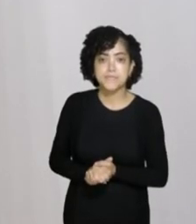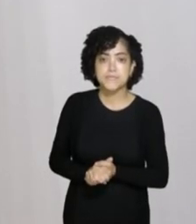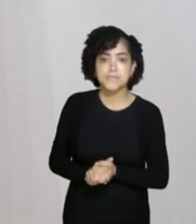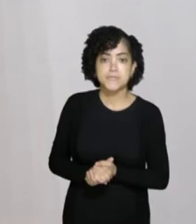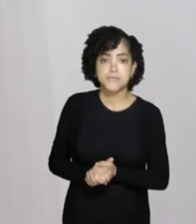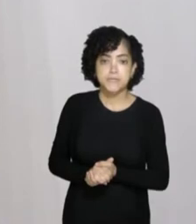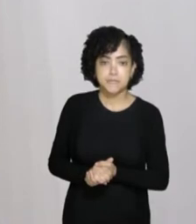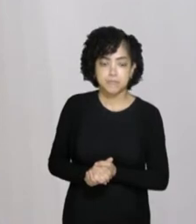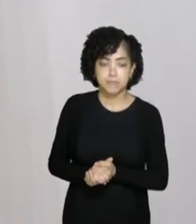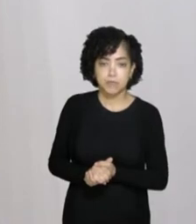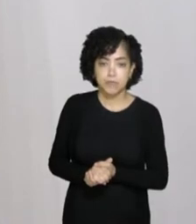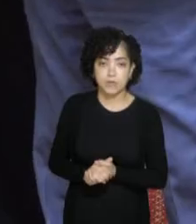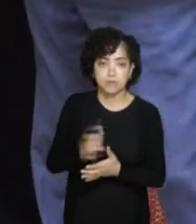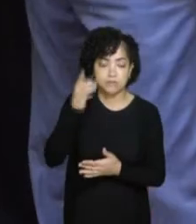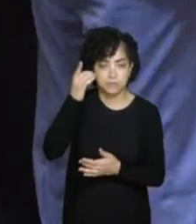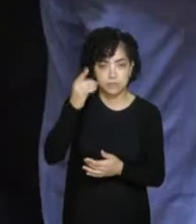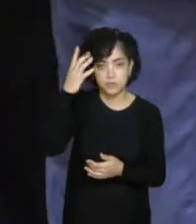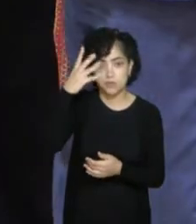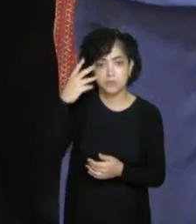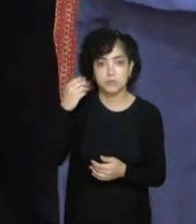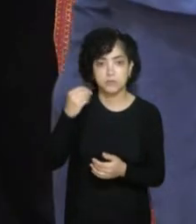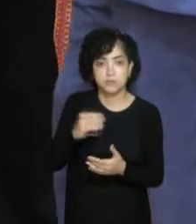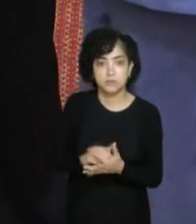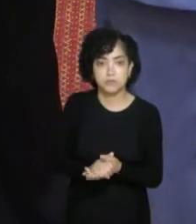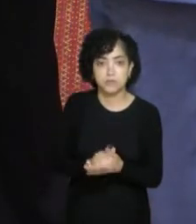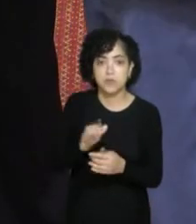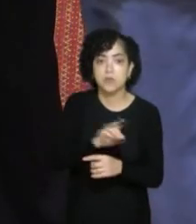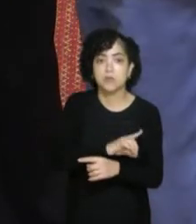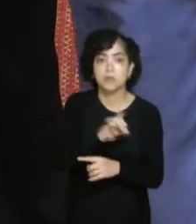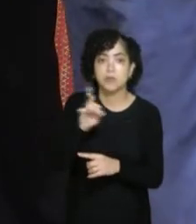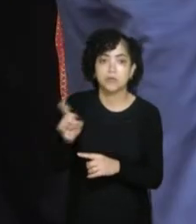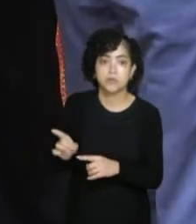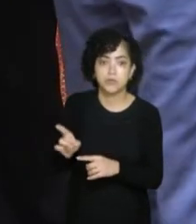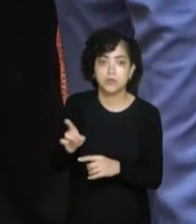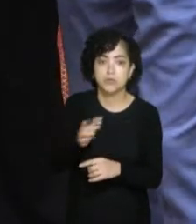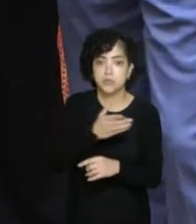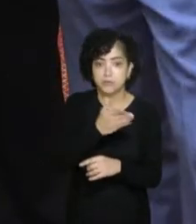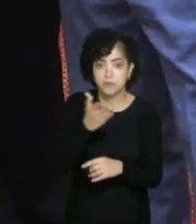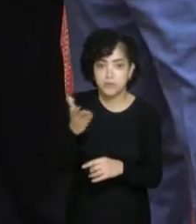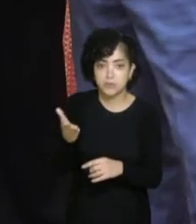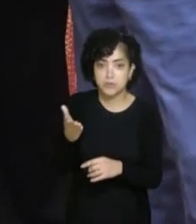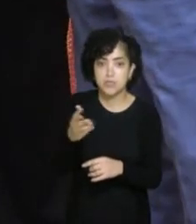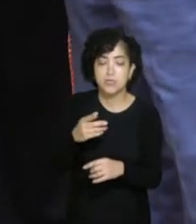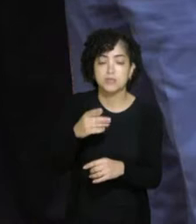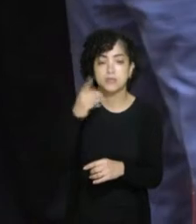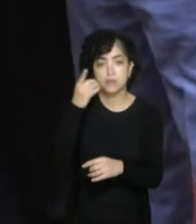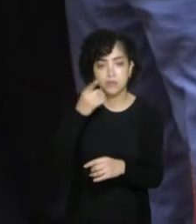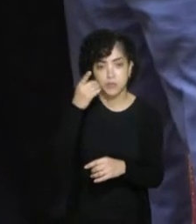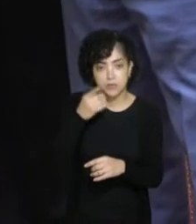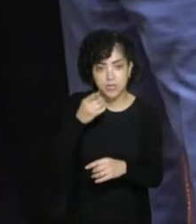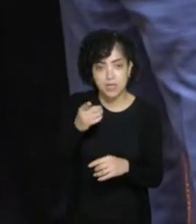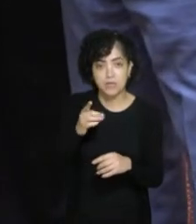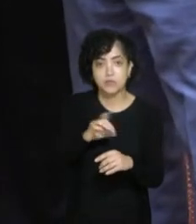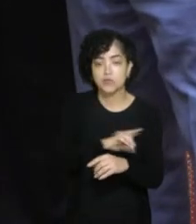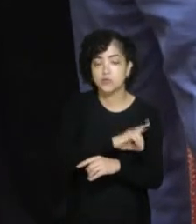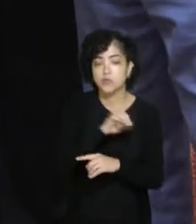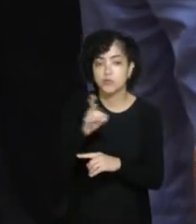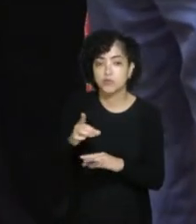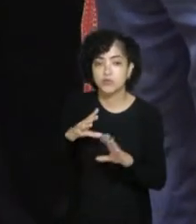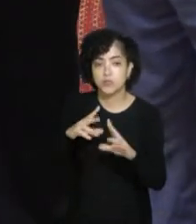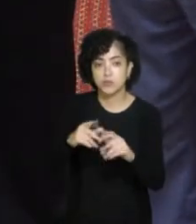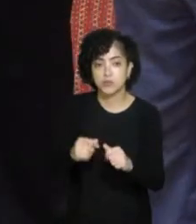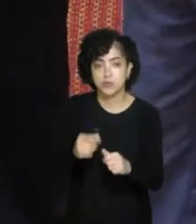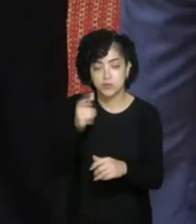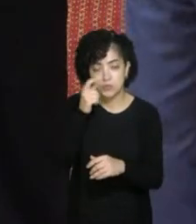deputada Luciana Carminati. Bom dia, presidente, colegas, deputados, deputadas. Bom dia a todas as lideranças que